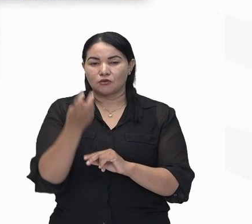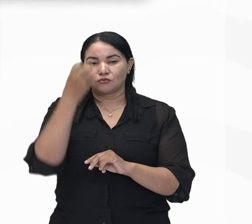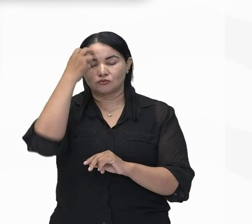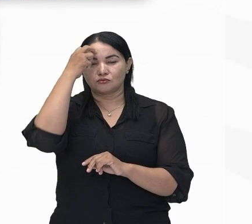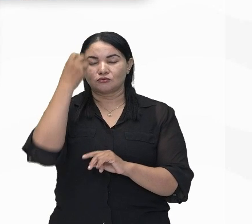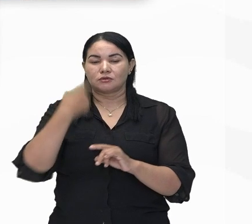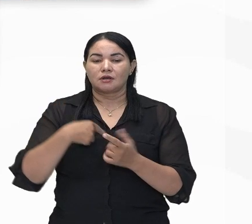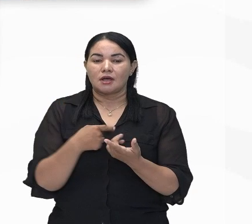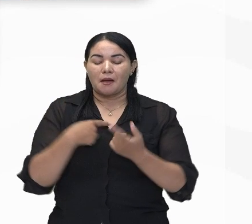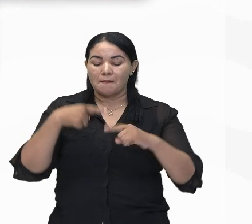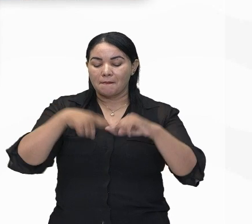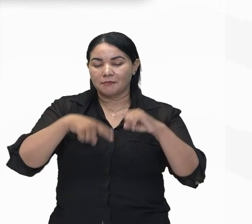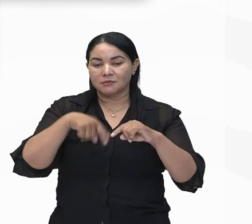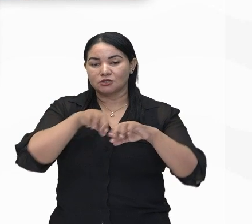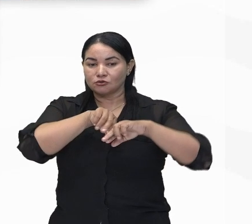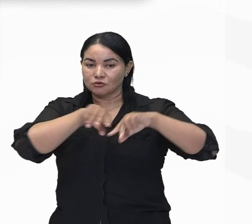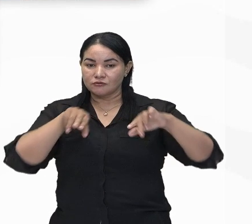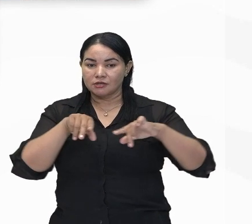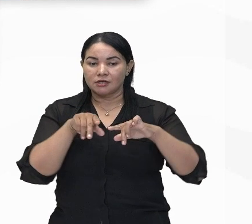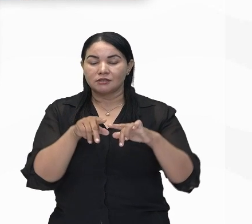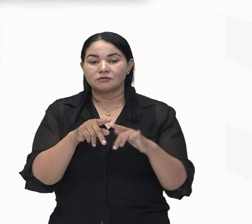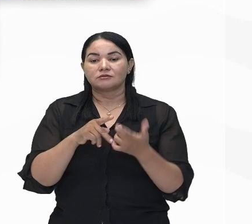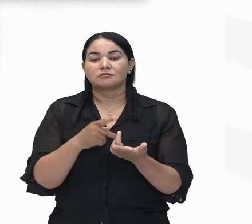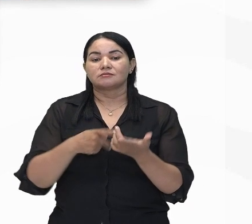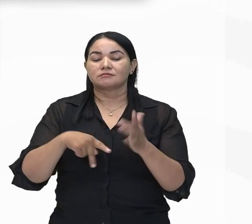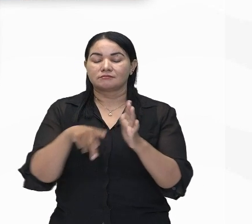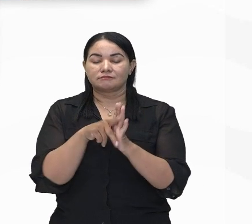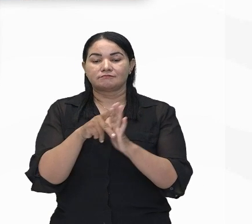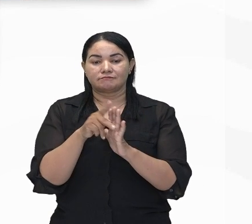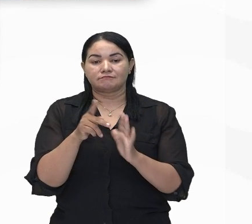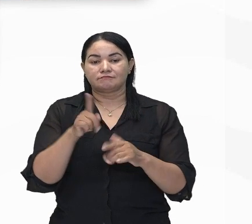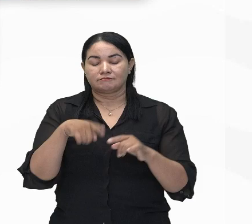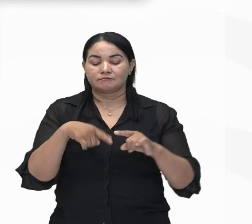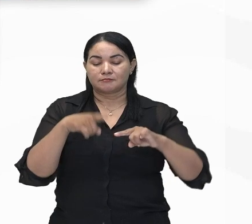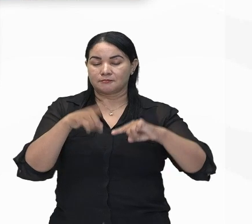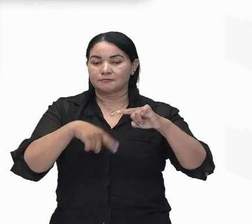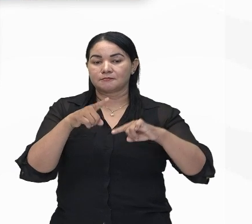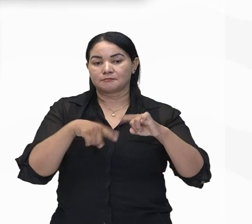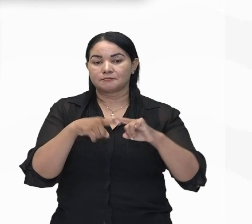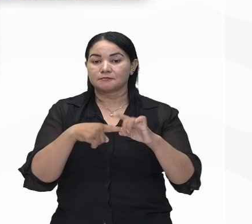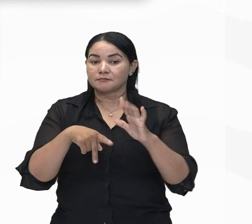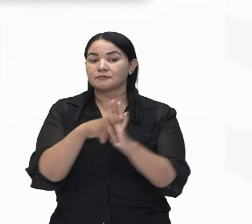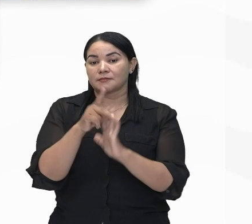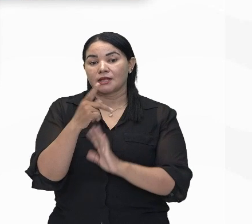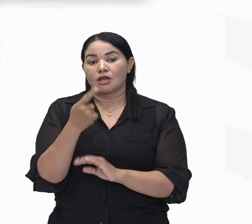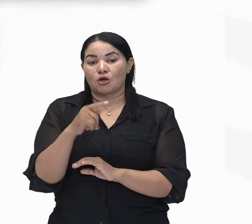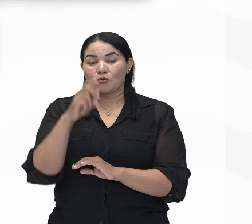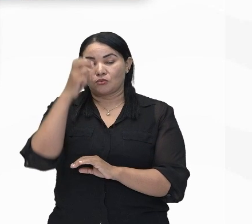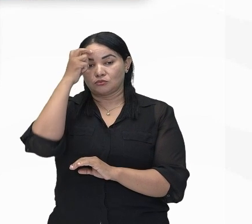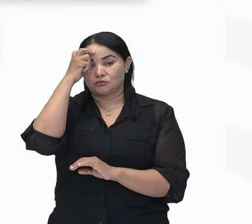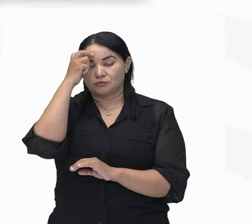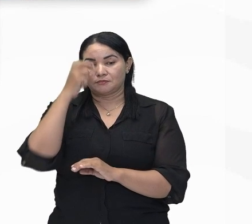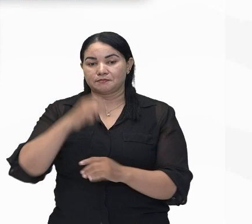essa materialidade das coisas, é um elemento material da cultura. Por exemplo, uma construção, né, um grande prédio,